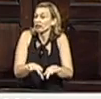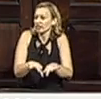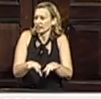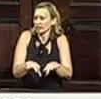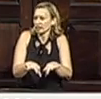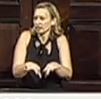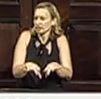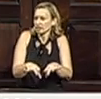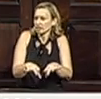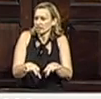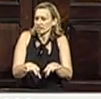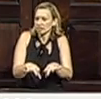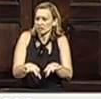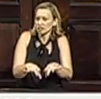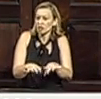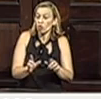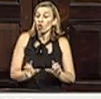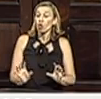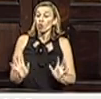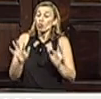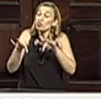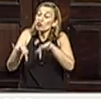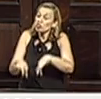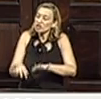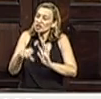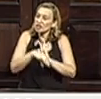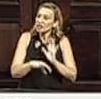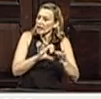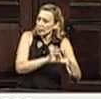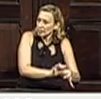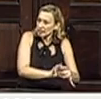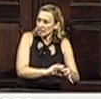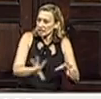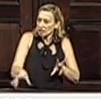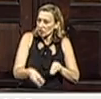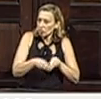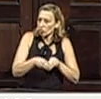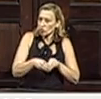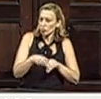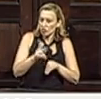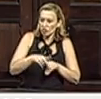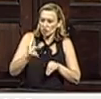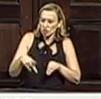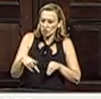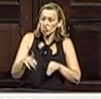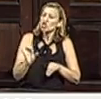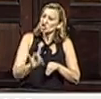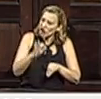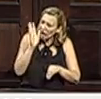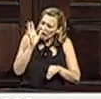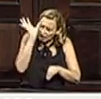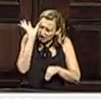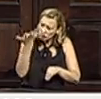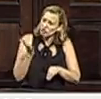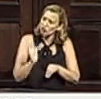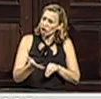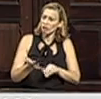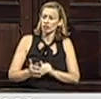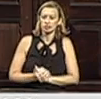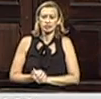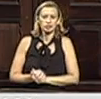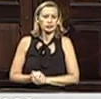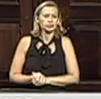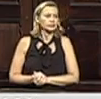a parte final da emenda, quando inclui professor de educação infantil, esta parte já está prejudicada. Só para contribuir com o seu